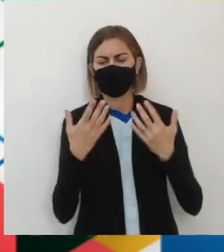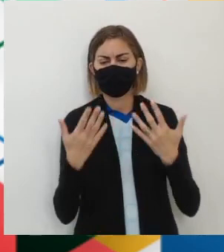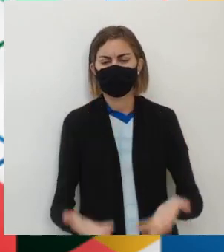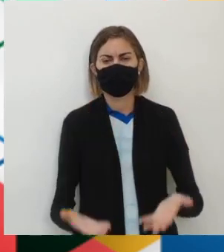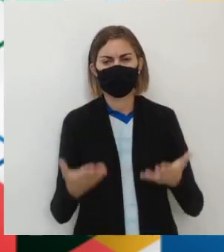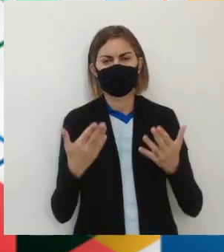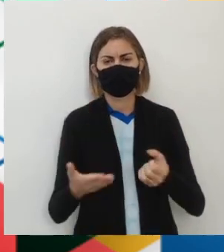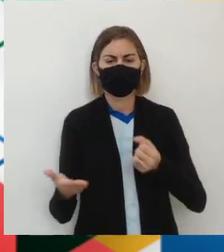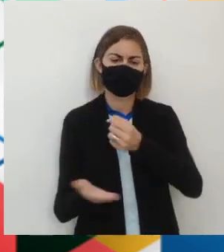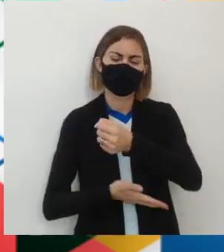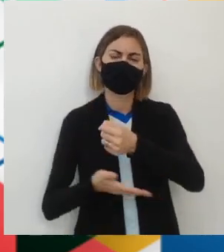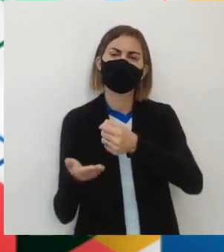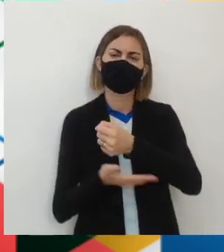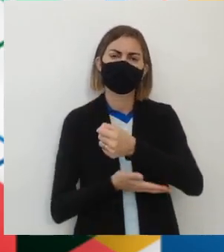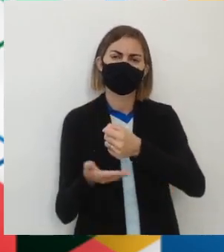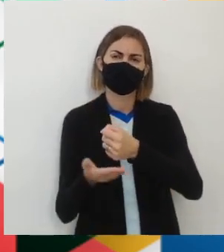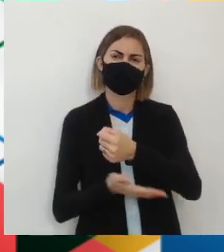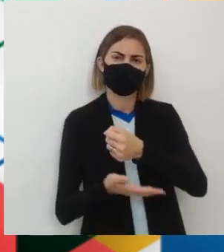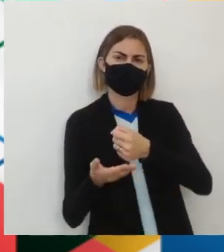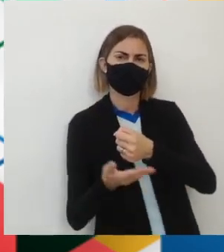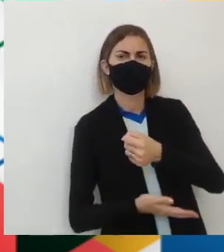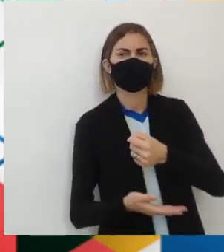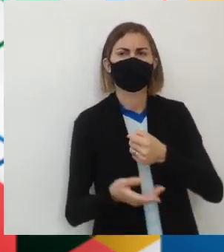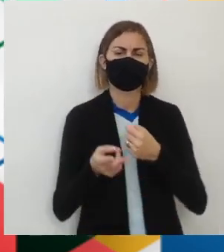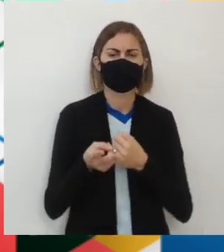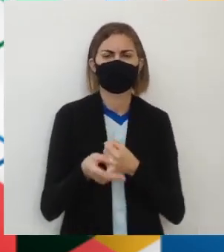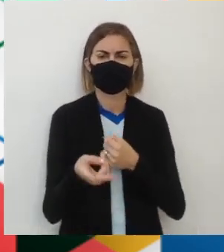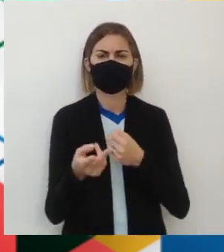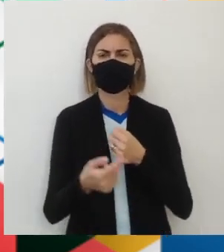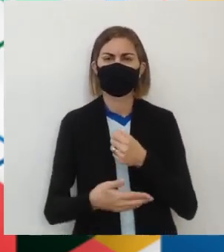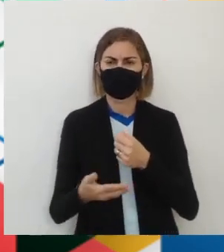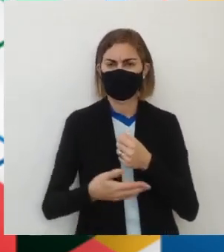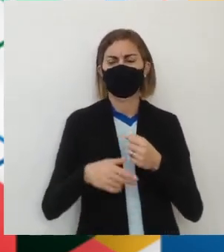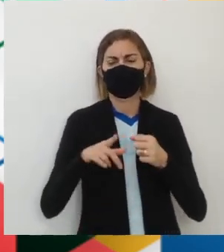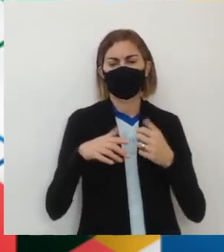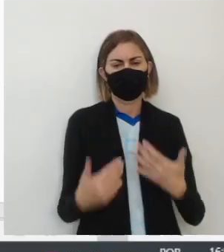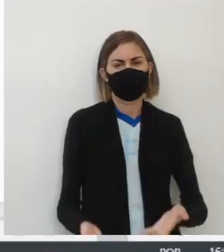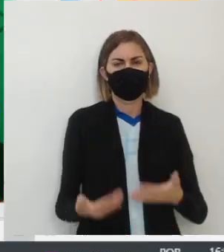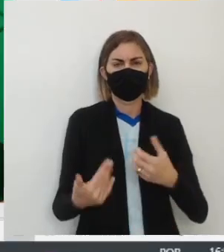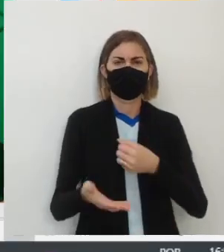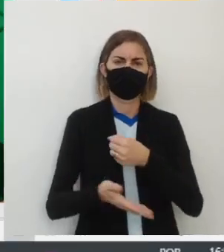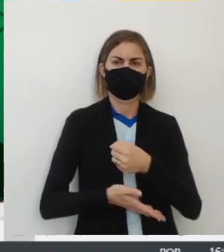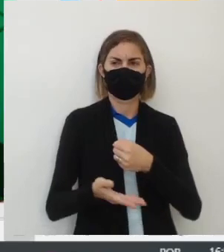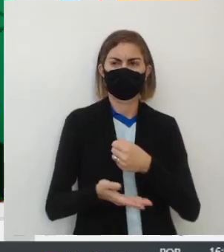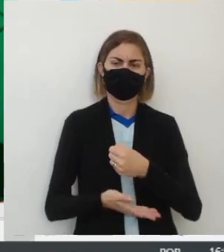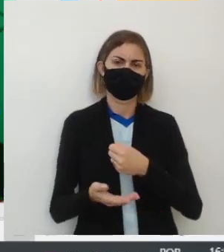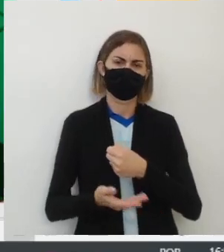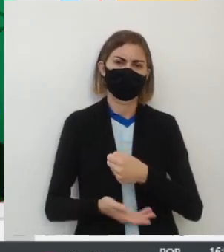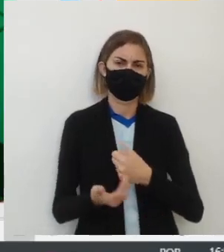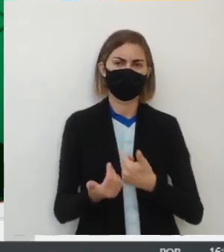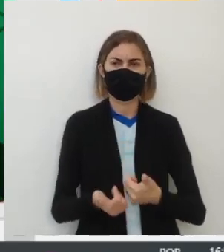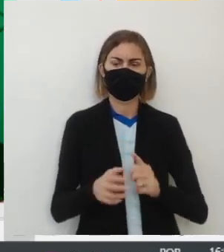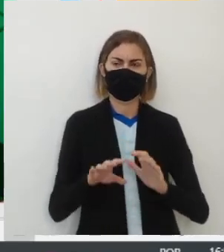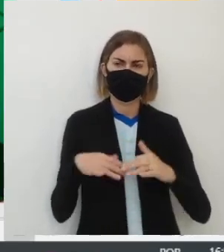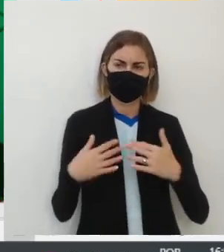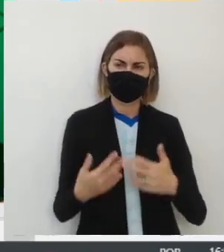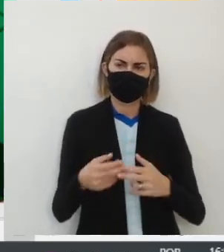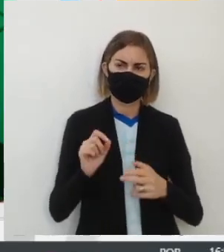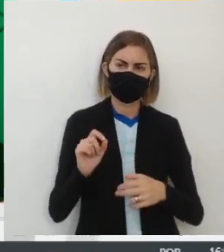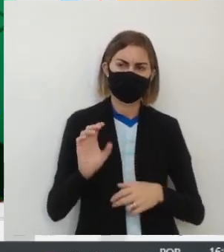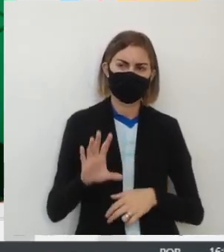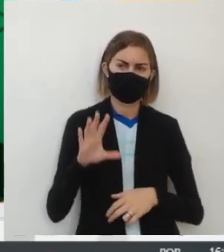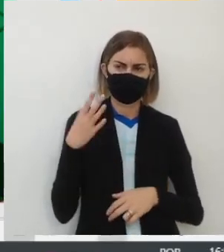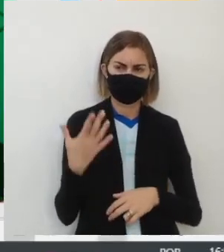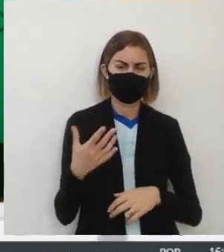levemente básica. Aqui na questão ele está citando como sendo uma levemente básica, tá? Então, o que